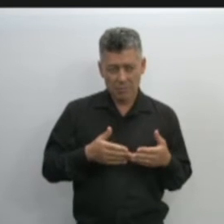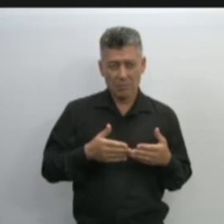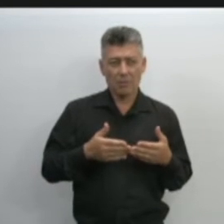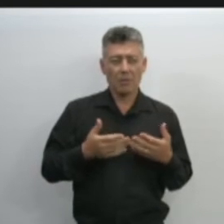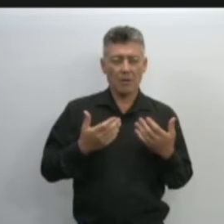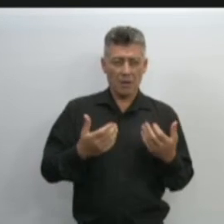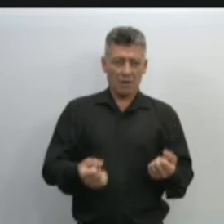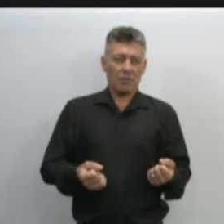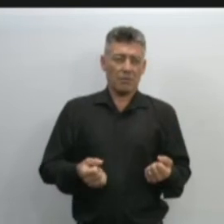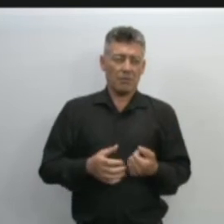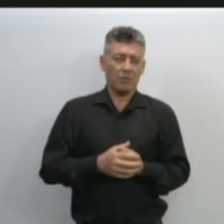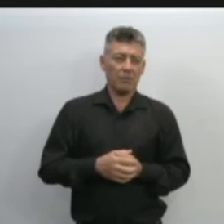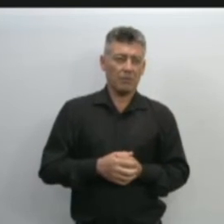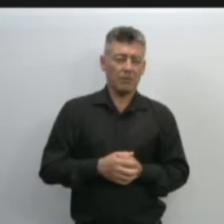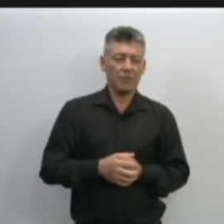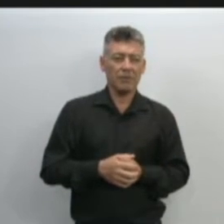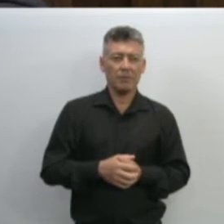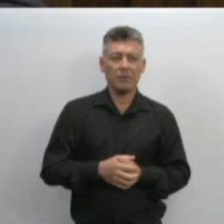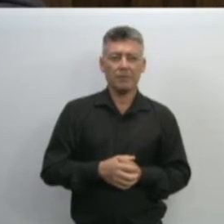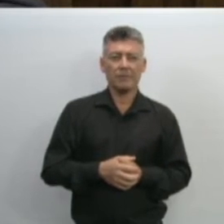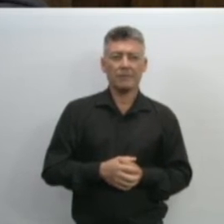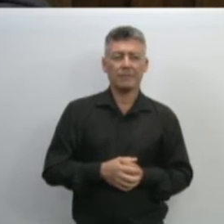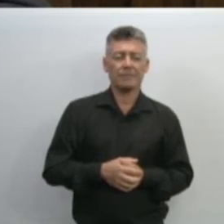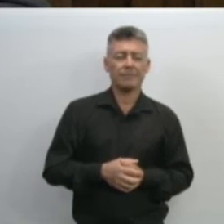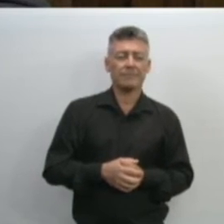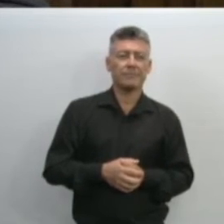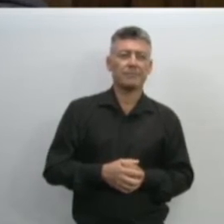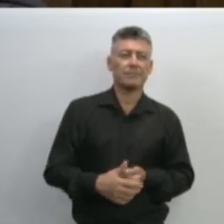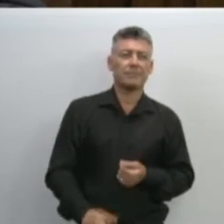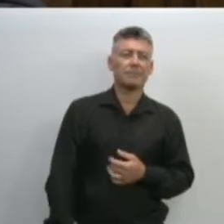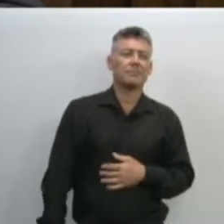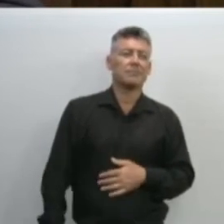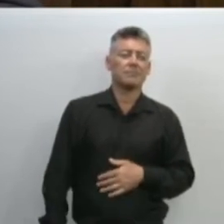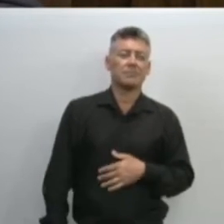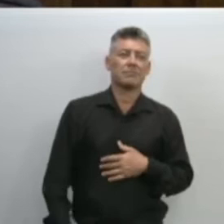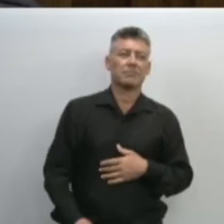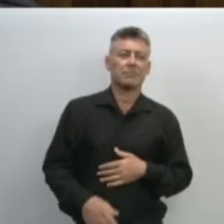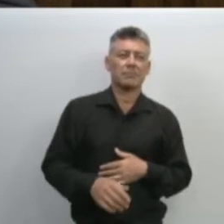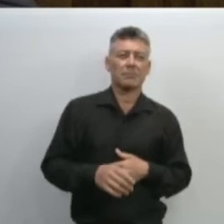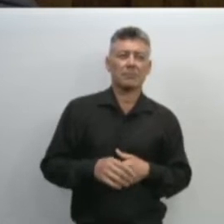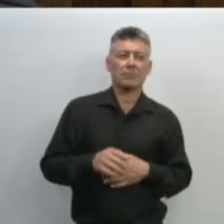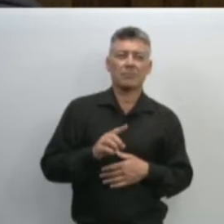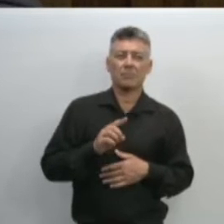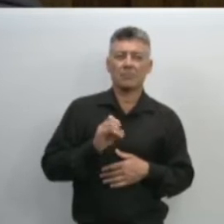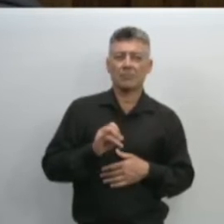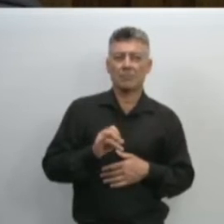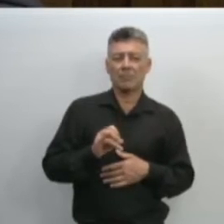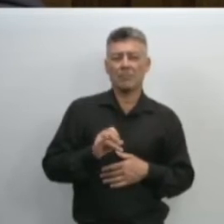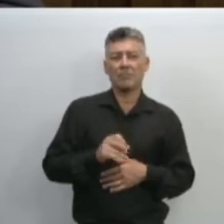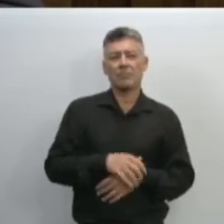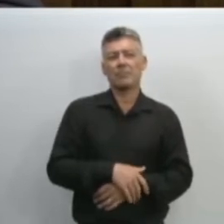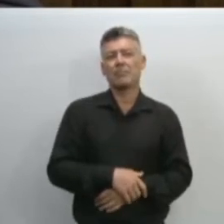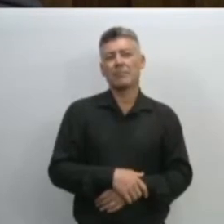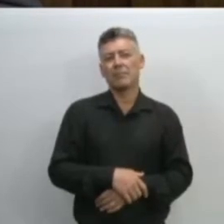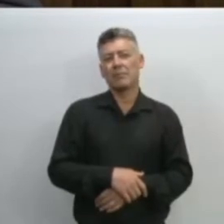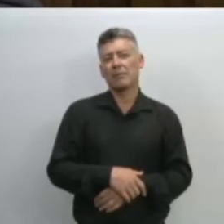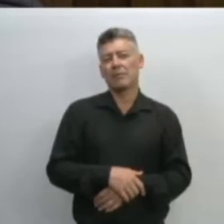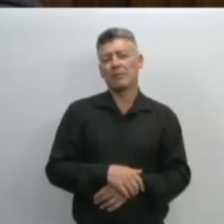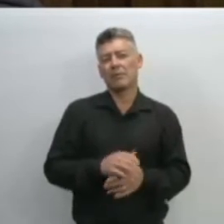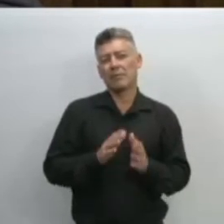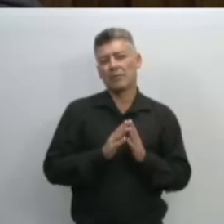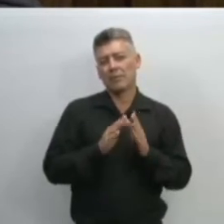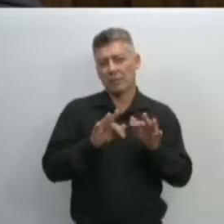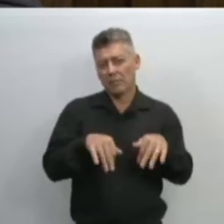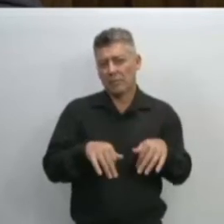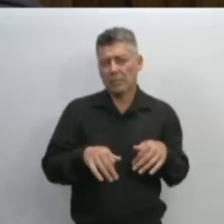poder aprovar em primeira discussão. Para discutir, presidente. Vereadora Diva, para discutir. Presidente Preto, por favor, no final do